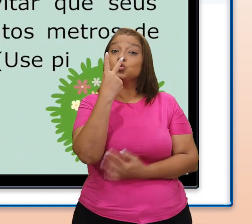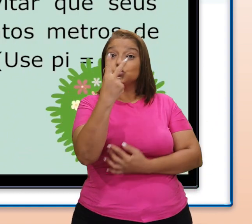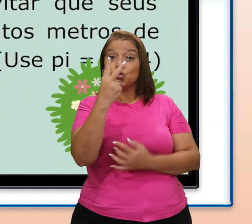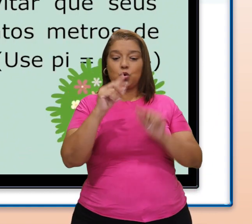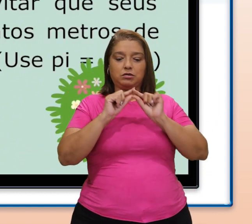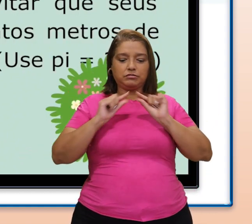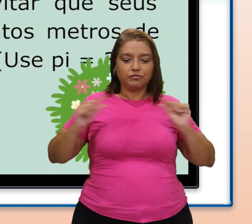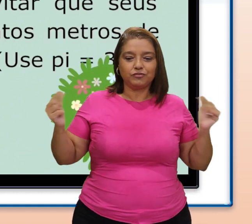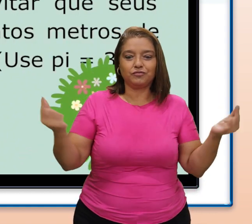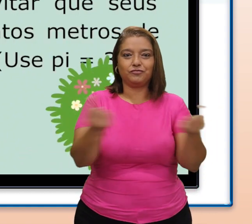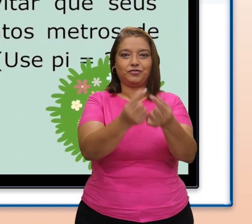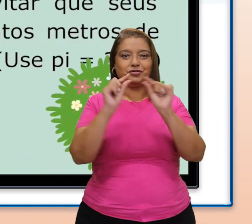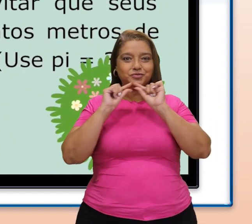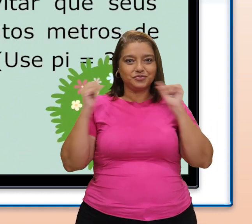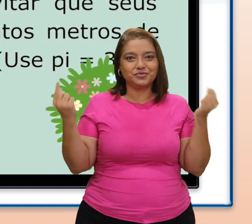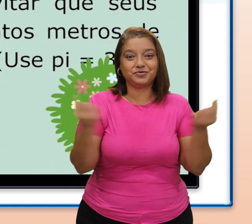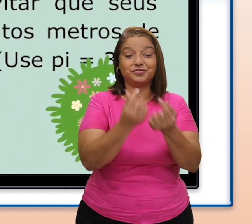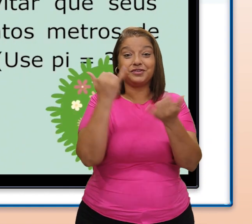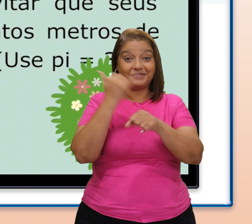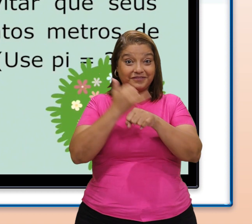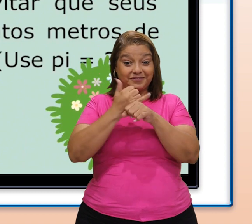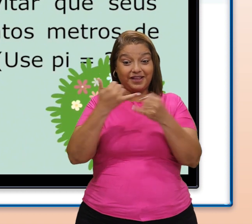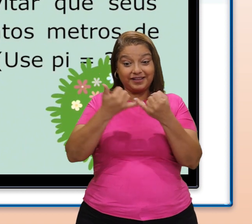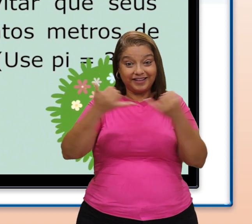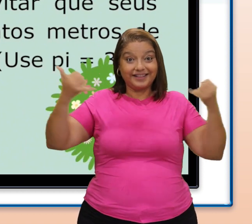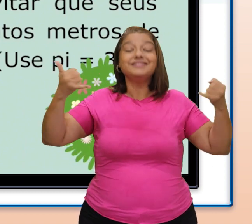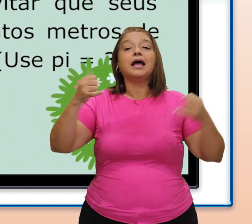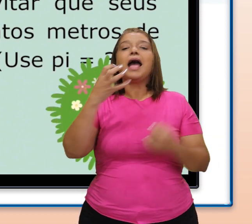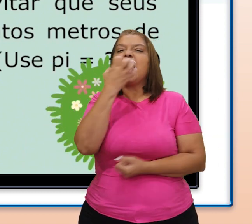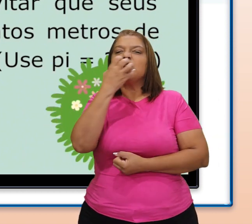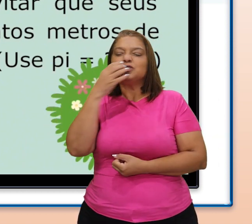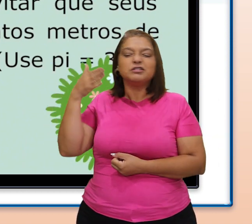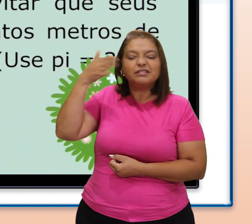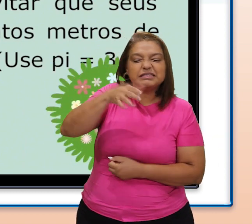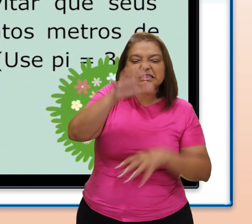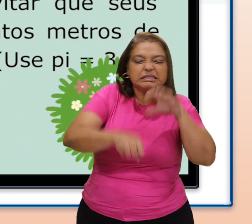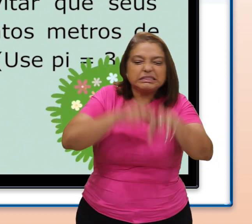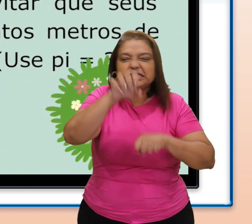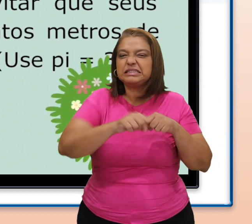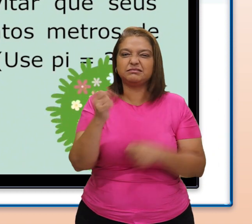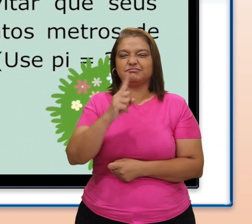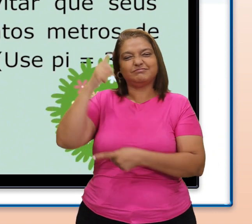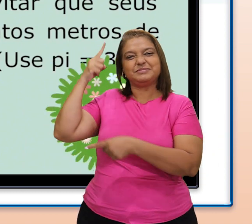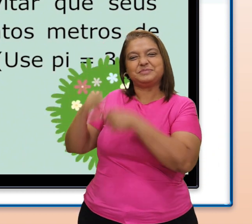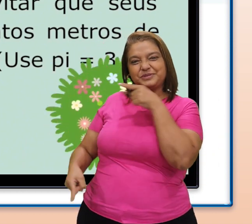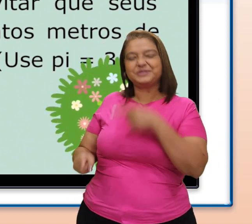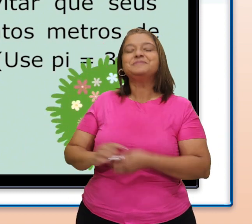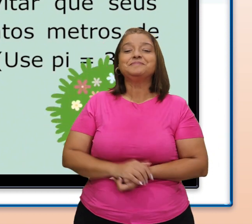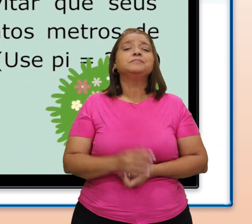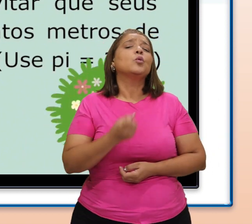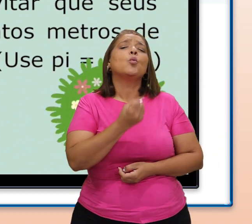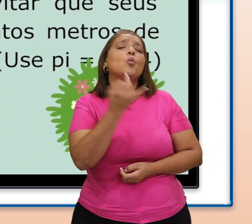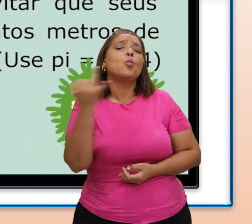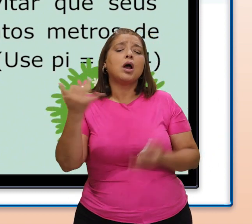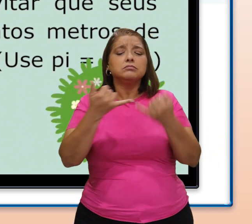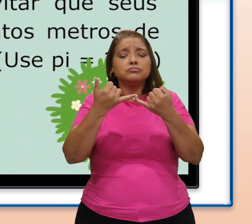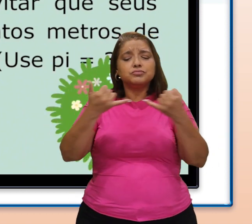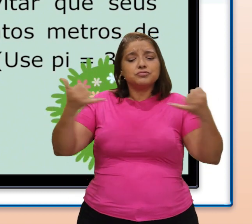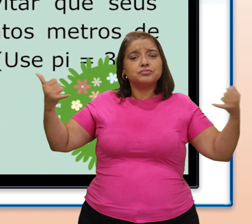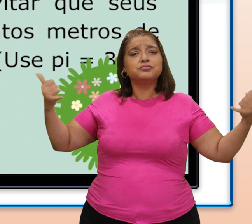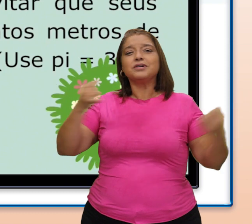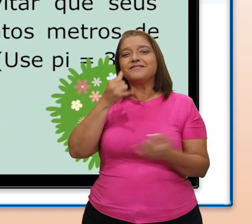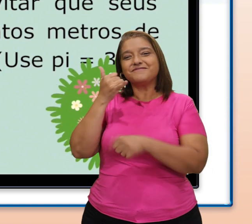de arame, para evitar que seus cachorros tenham acesso a ele. Quantos metros de arame